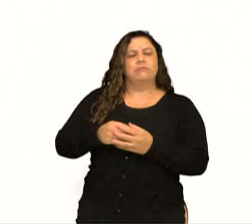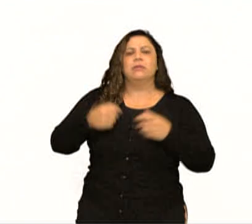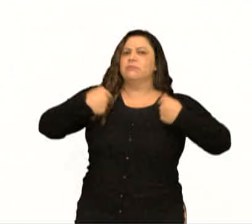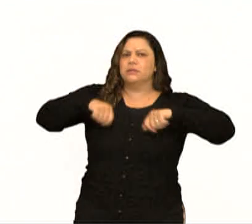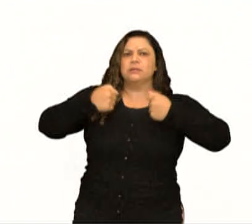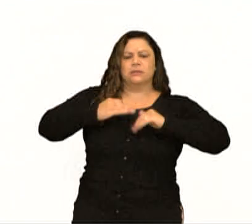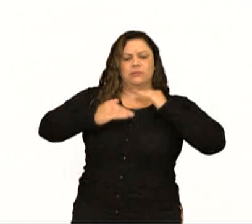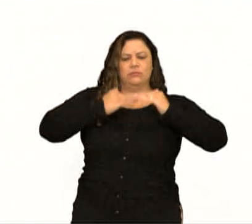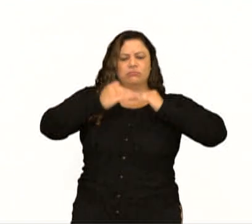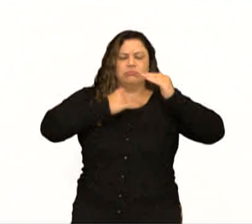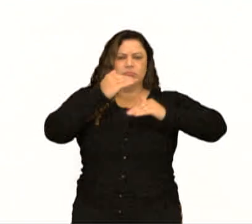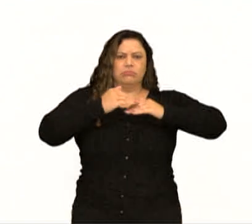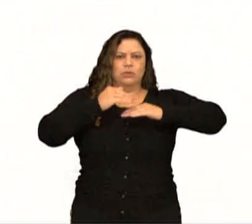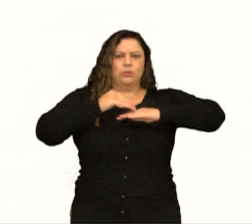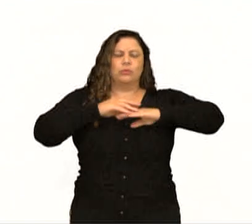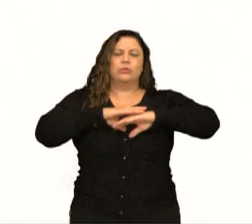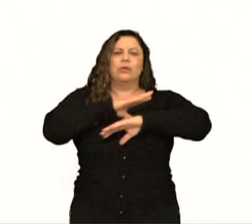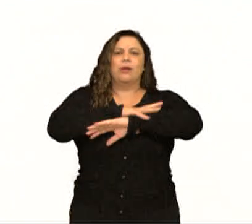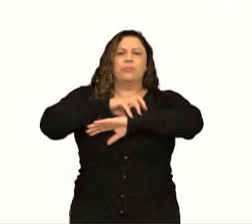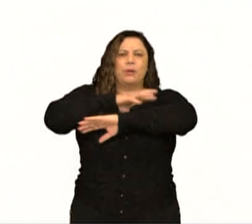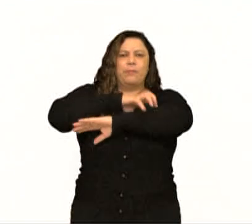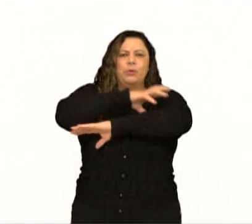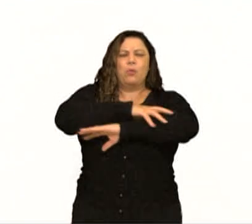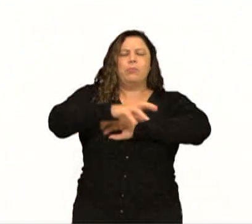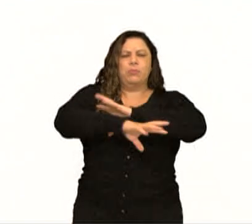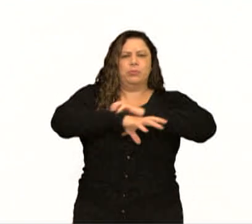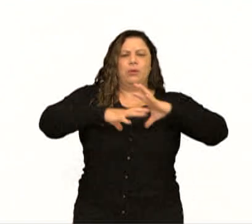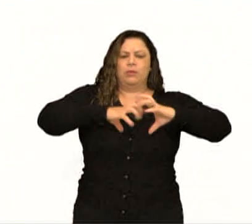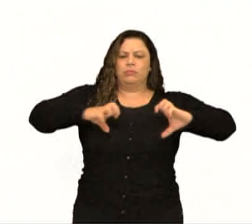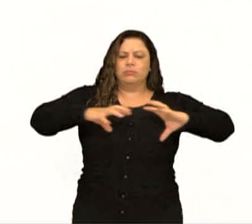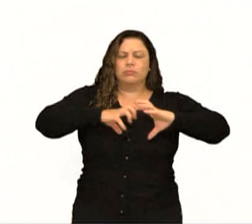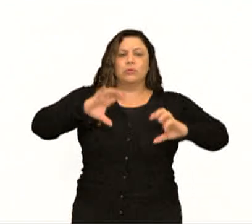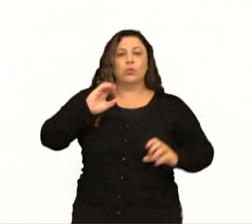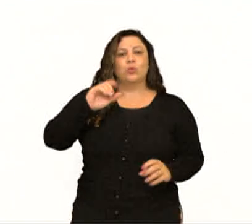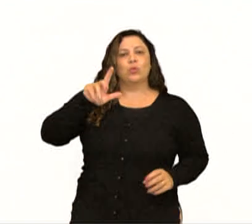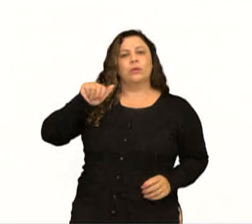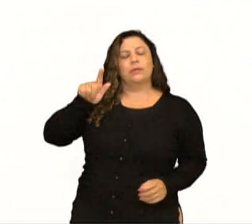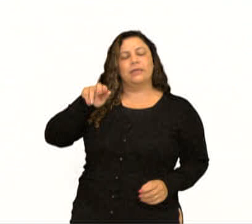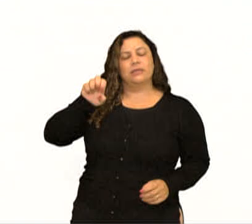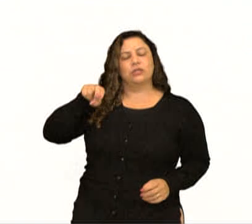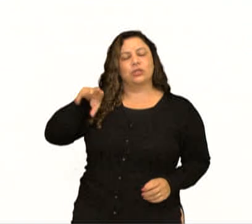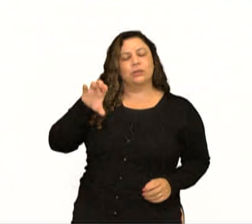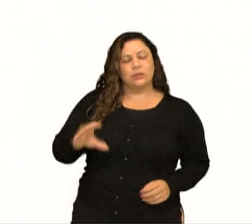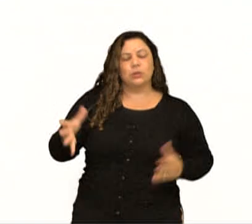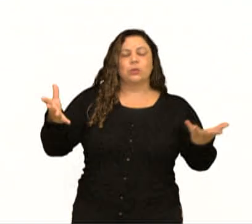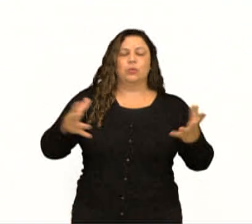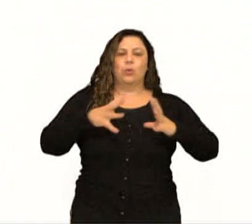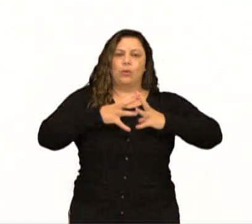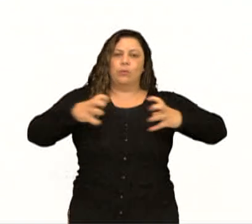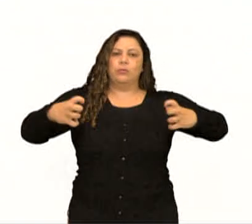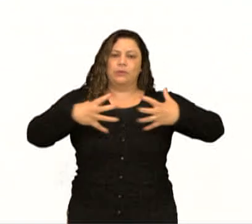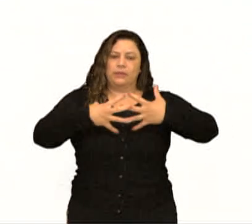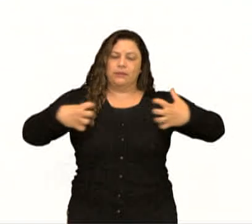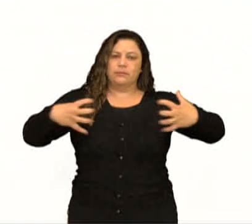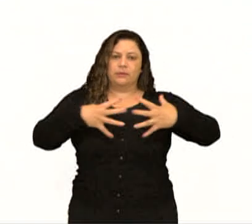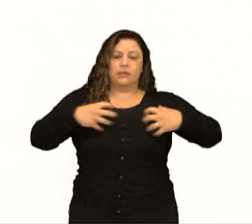do tecido conjuntivo, como o colágeno. As fibras resistentes dessa proteína mantêm juntos os